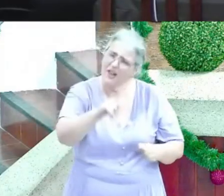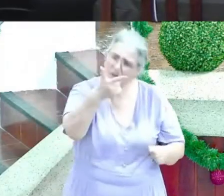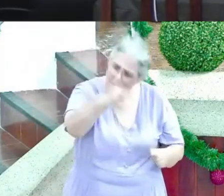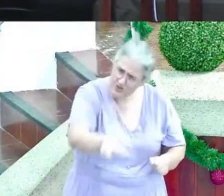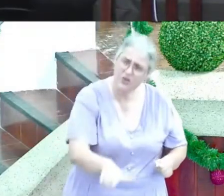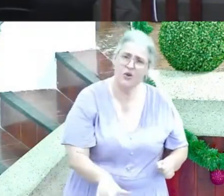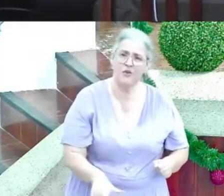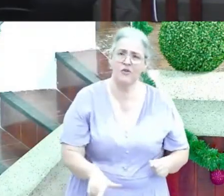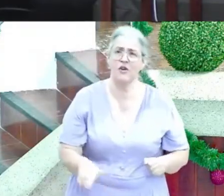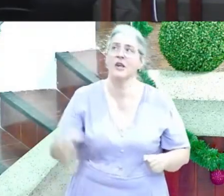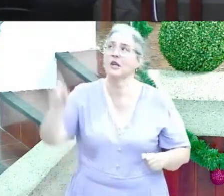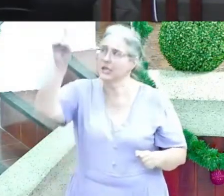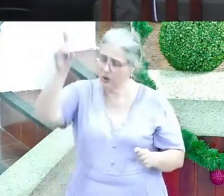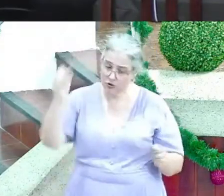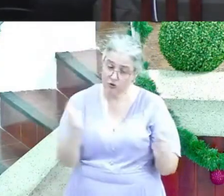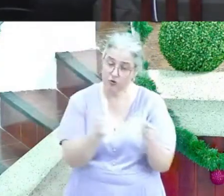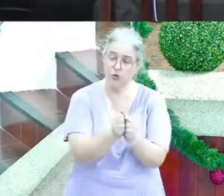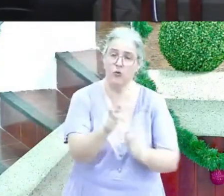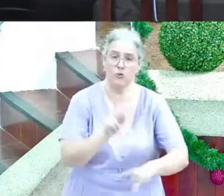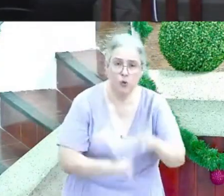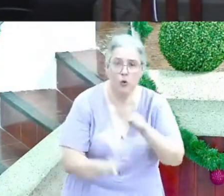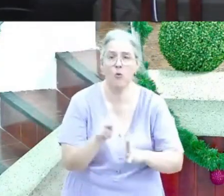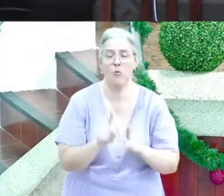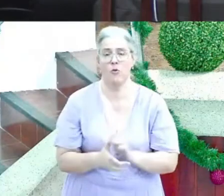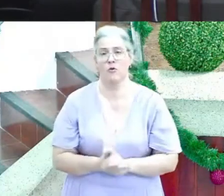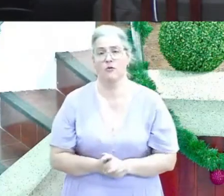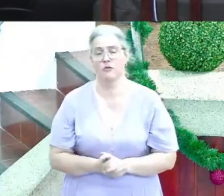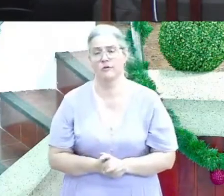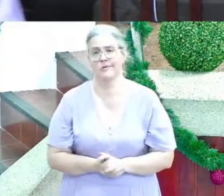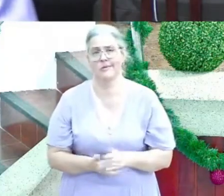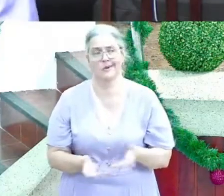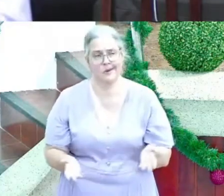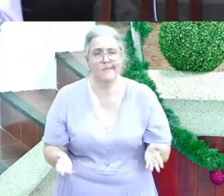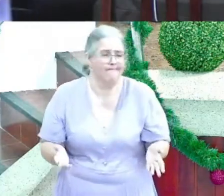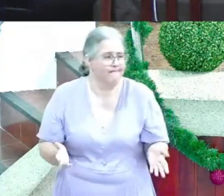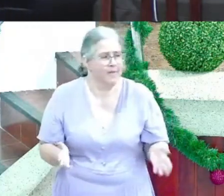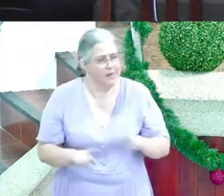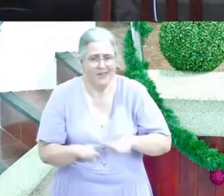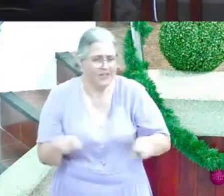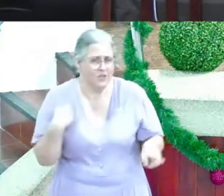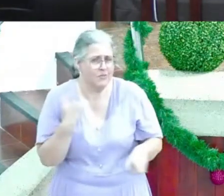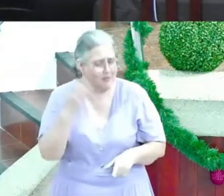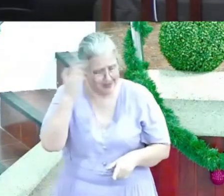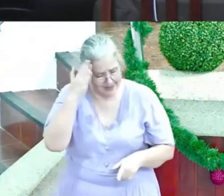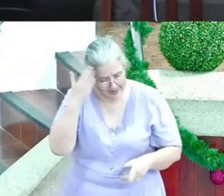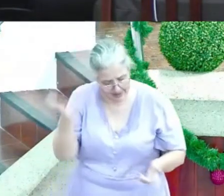aquele povo. Obviamente nós podemos pensar, o que um rei